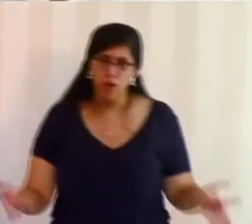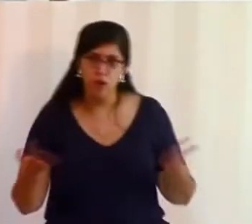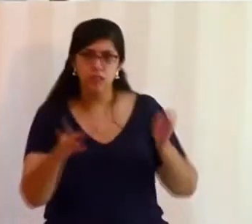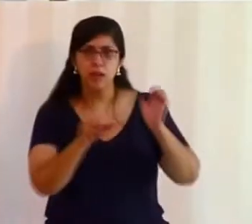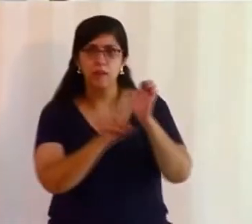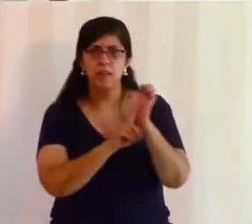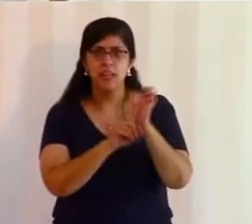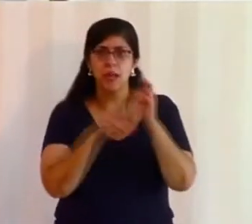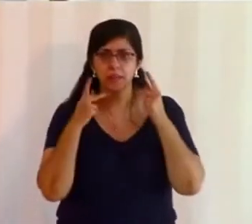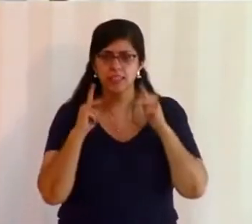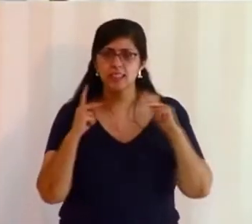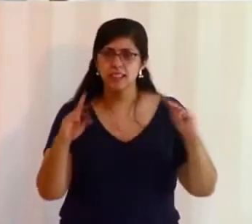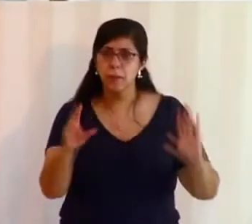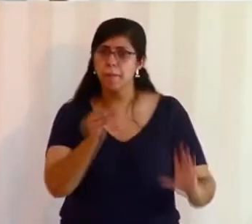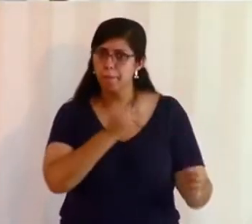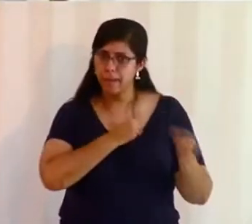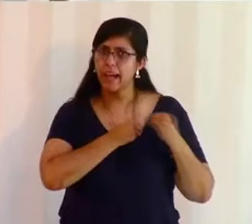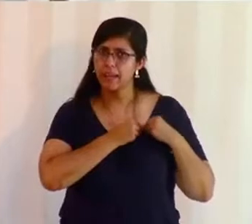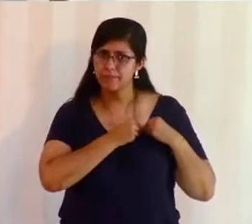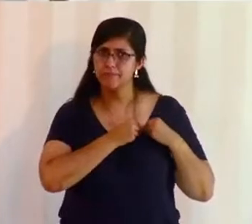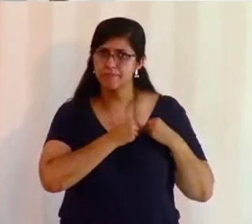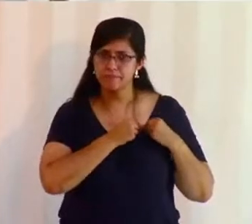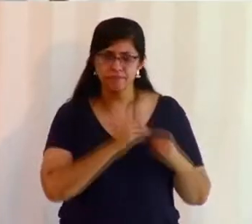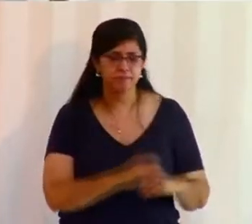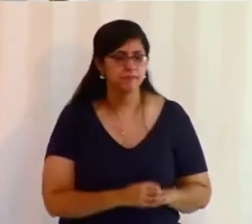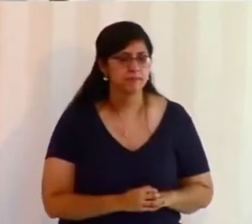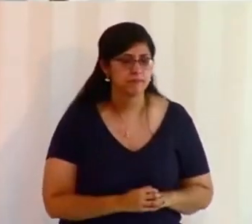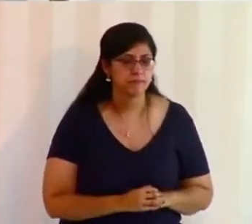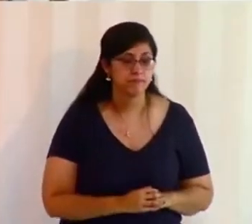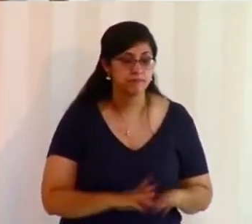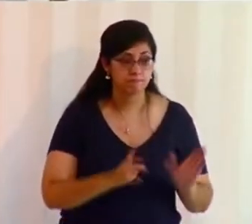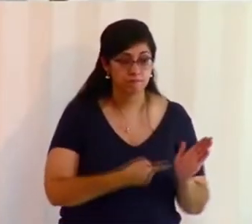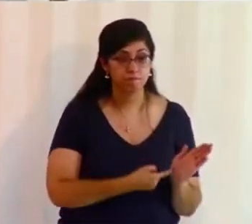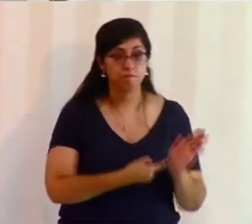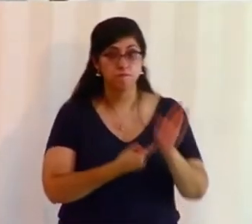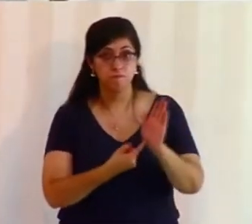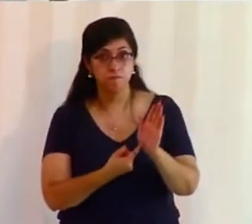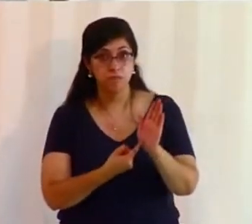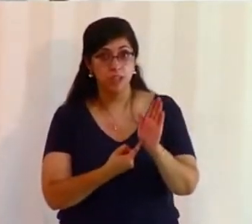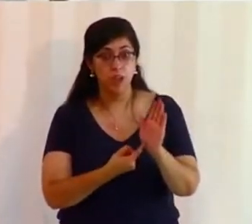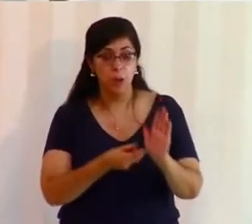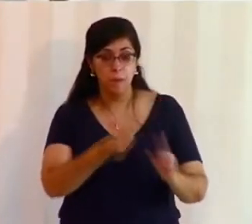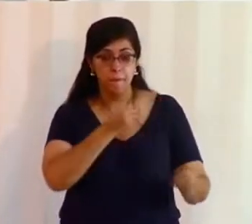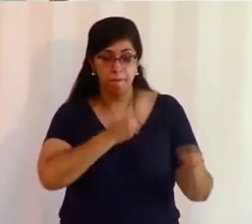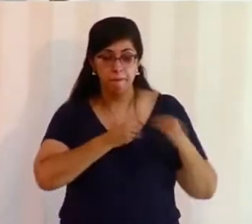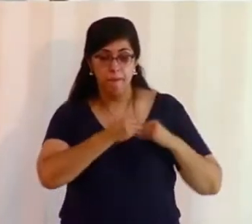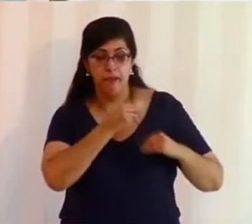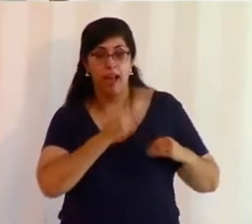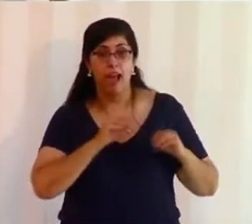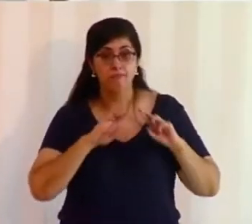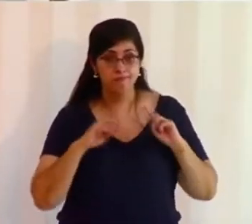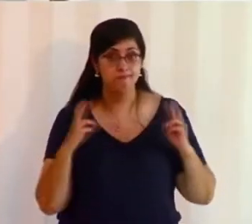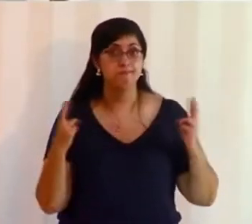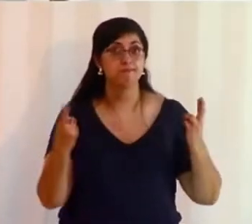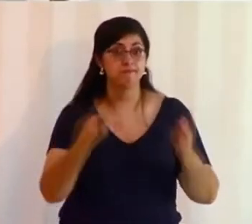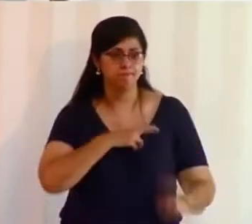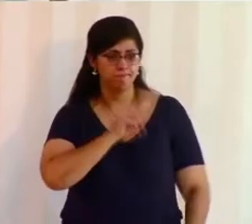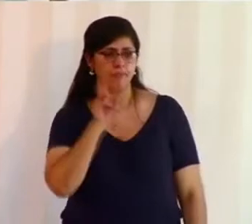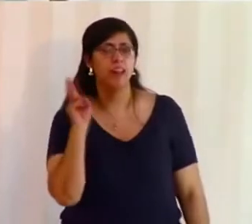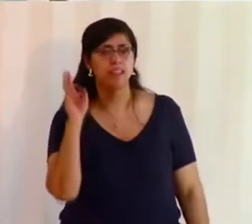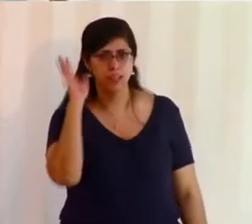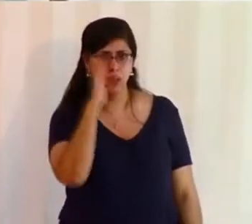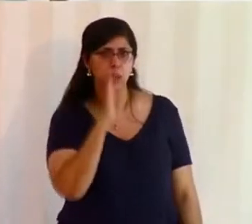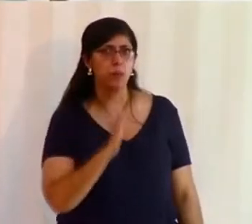Lima falou para nós sobre um panorama, uma apresentação da religiosidade brasileira e o número que até é um